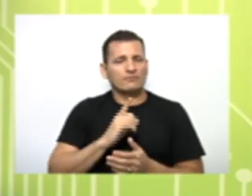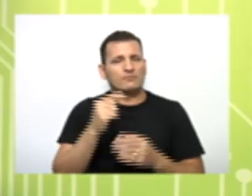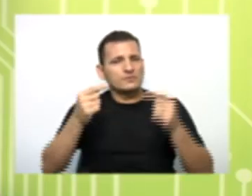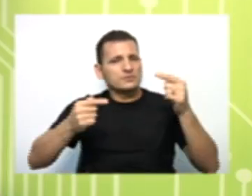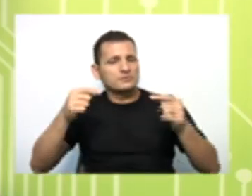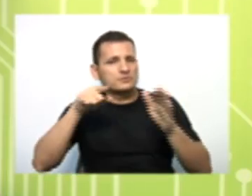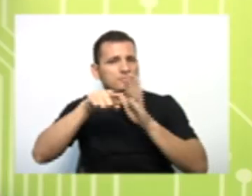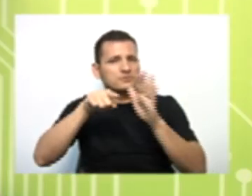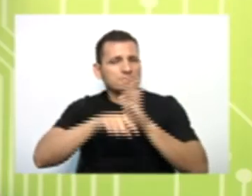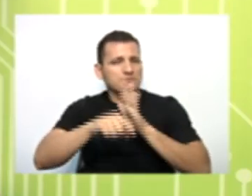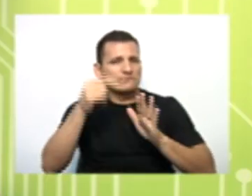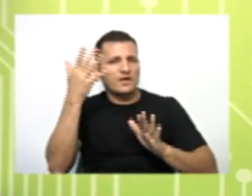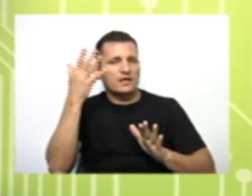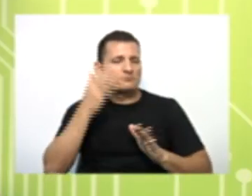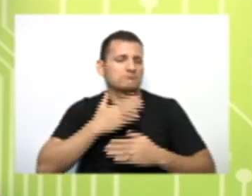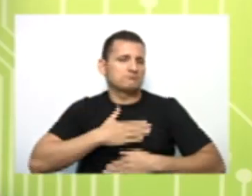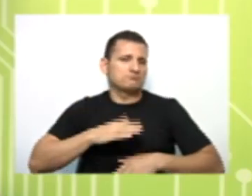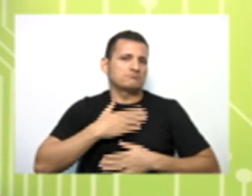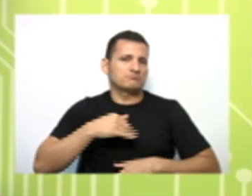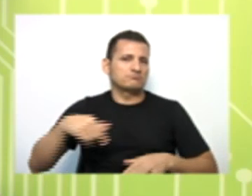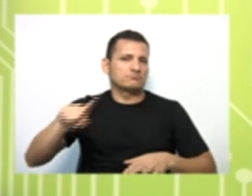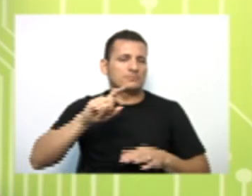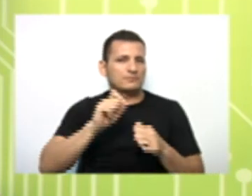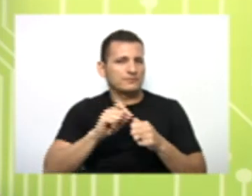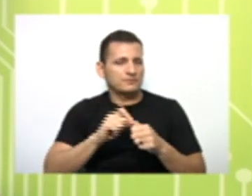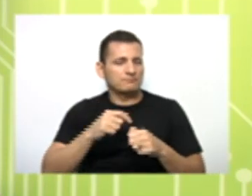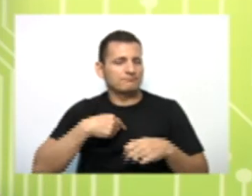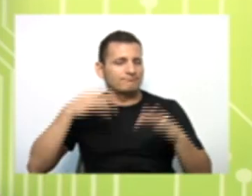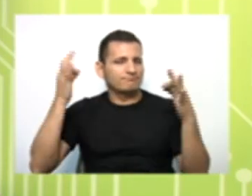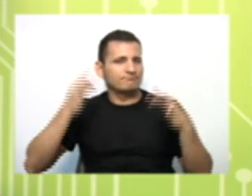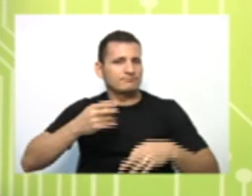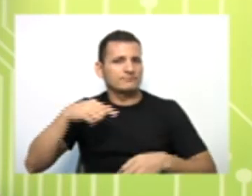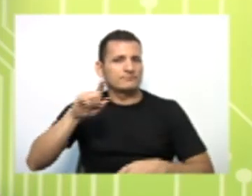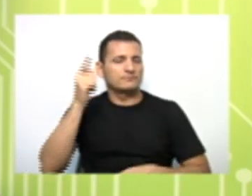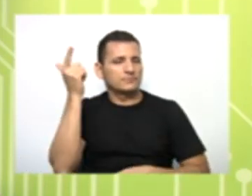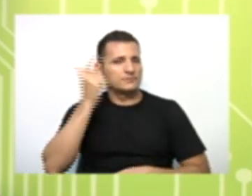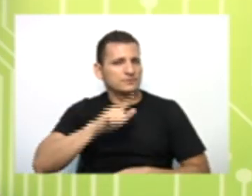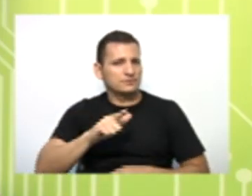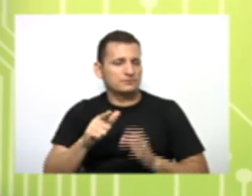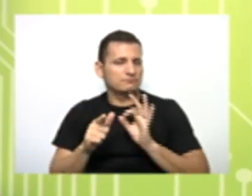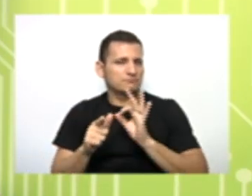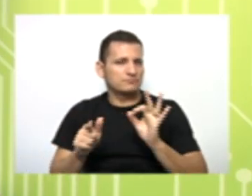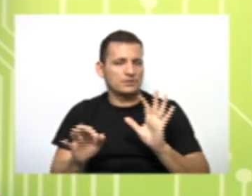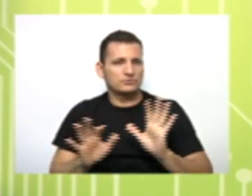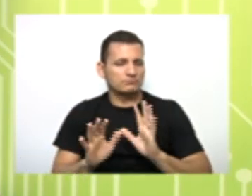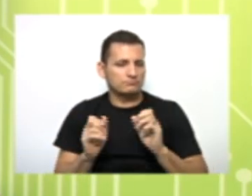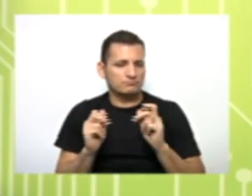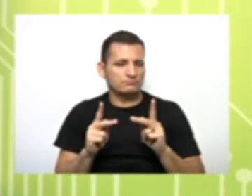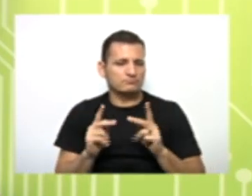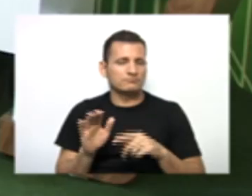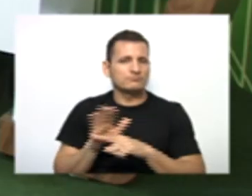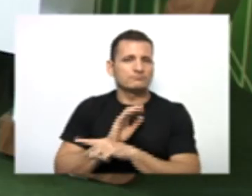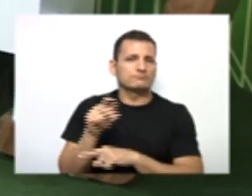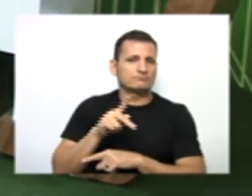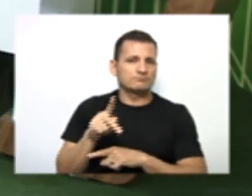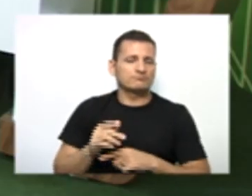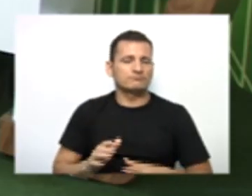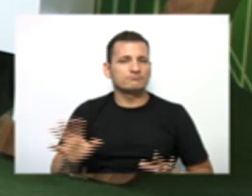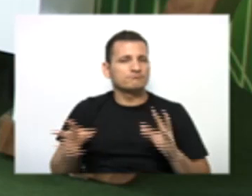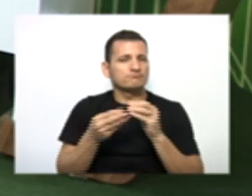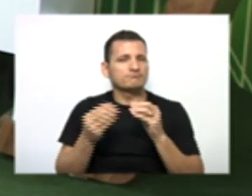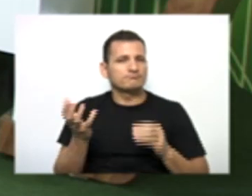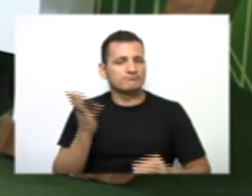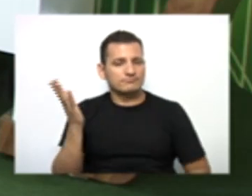facinho, tranquilo para você fazer, que tenho certeza que vocês vão conseguir resolver certinho tudo isso daí. Professor, mais alguma